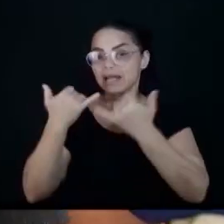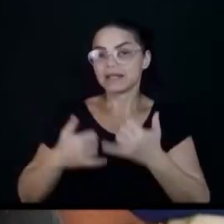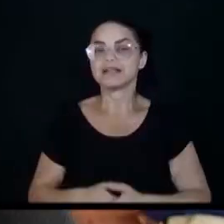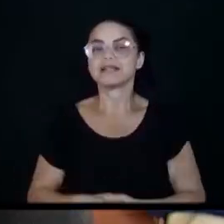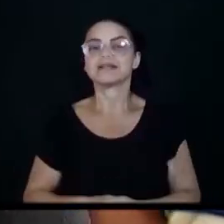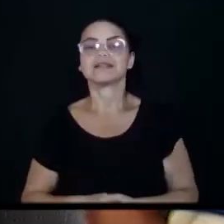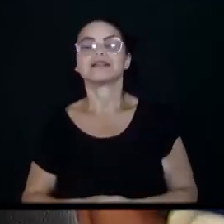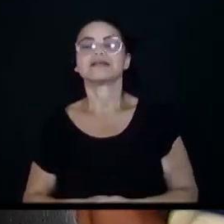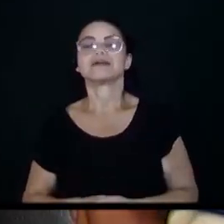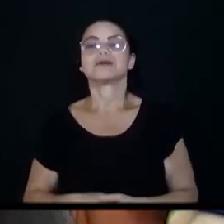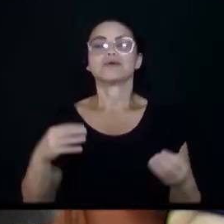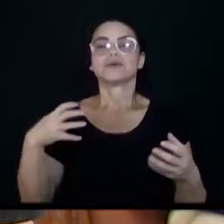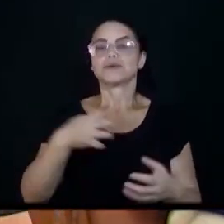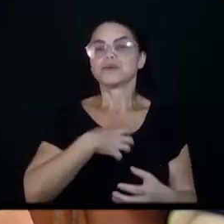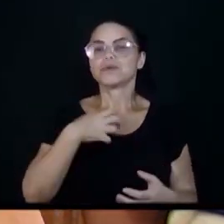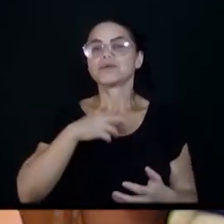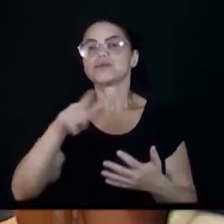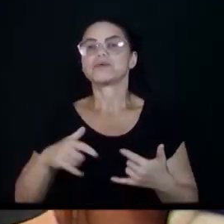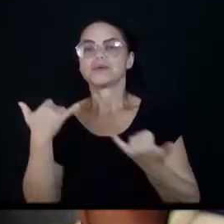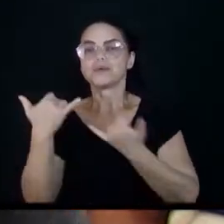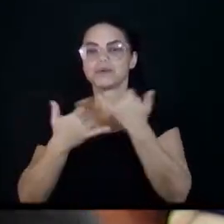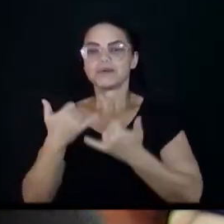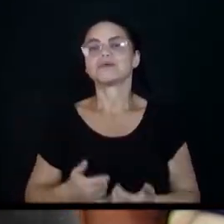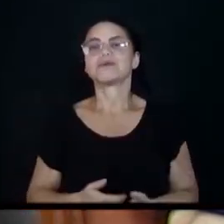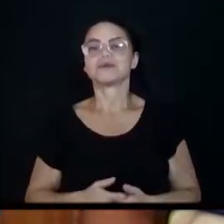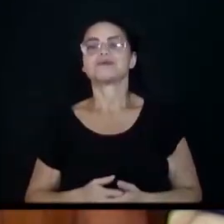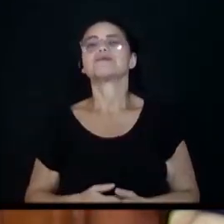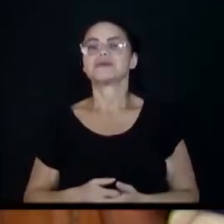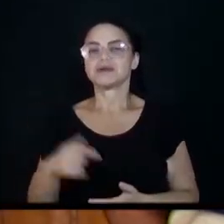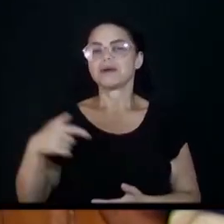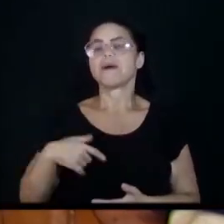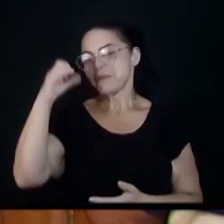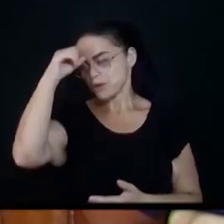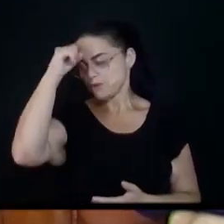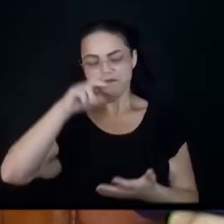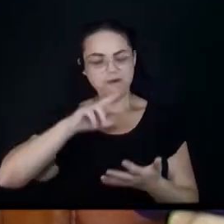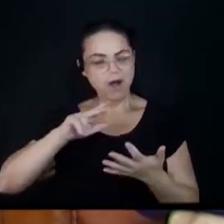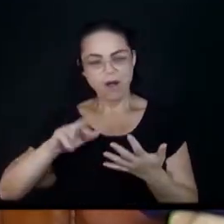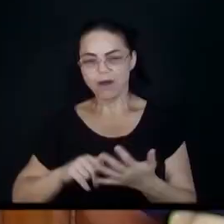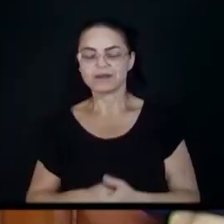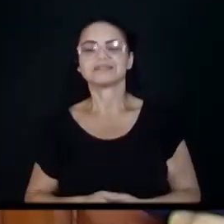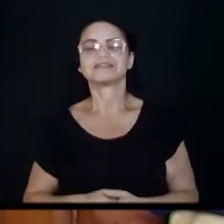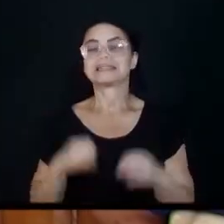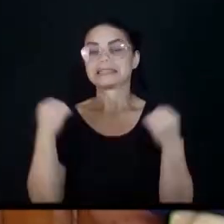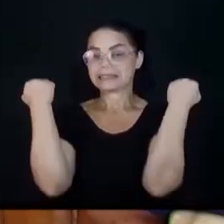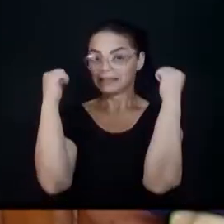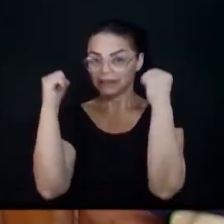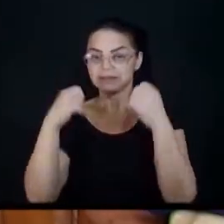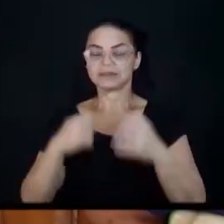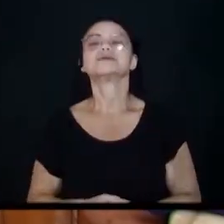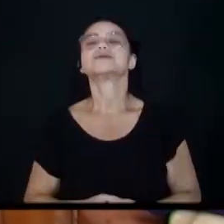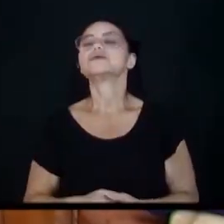também. Já aprendi muita coisa aqui, né? E na educação física, qual que é a atividade que você mais gosta?